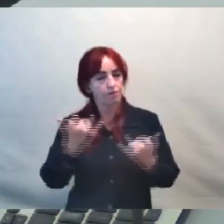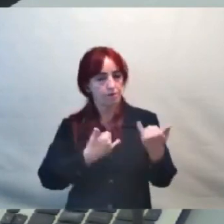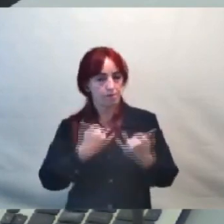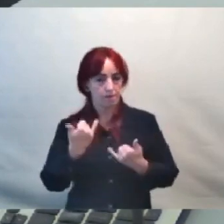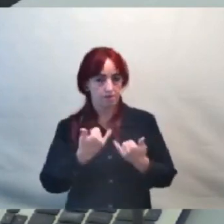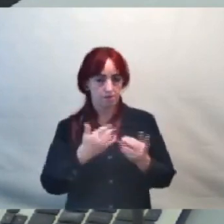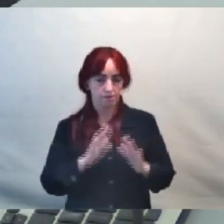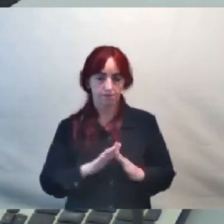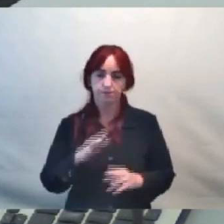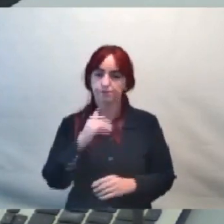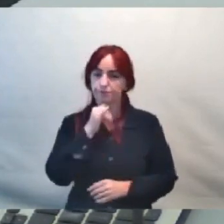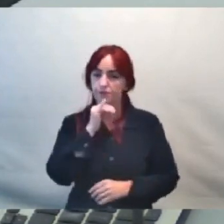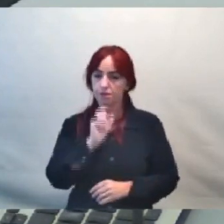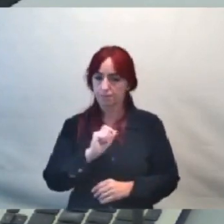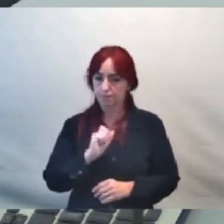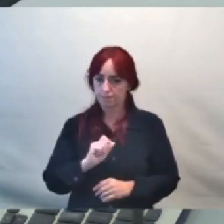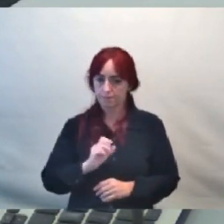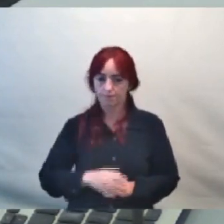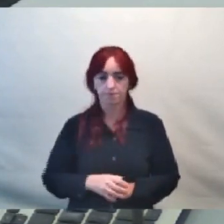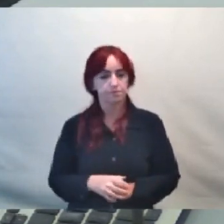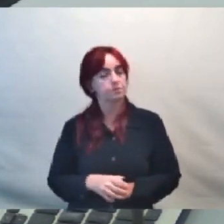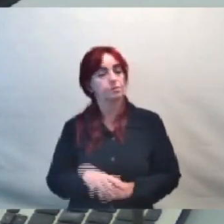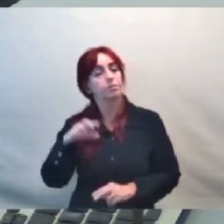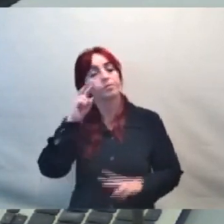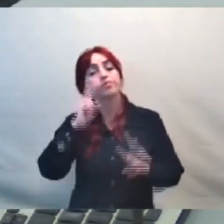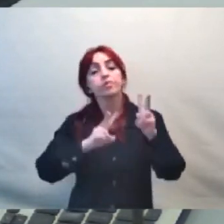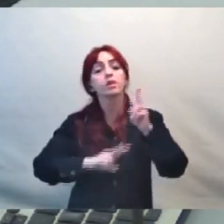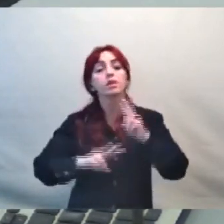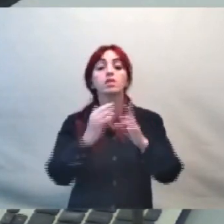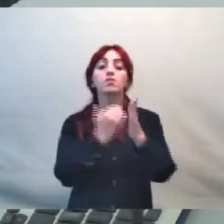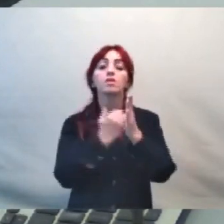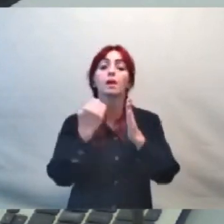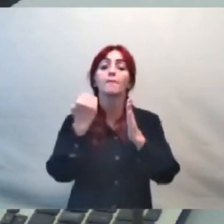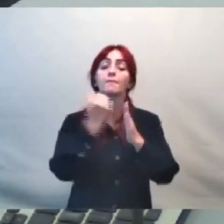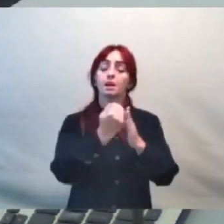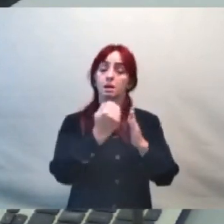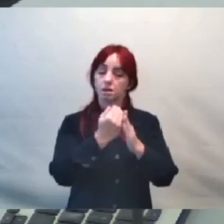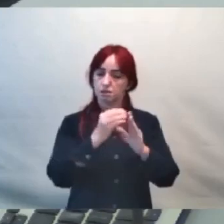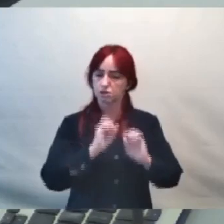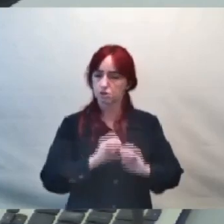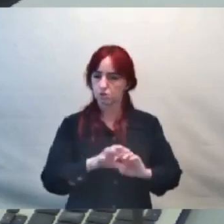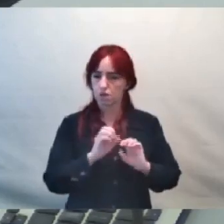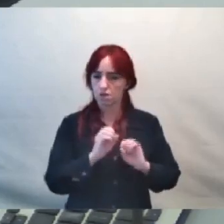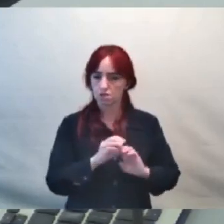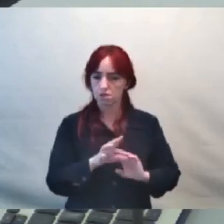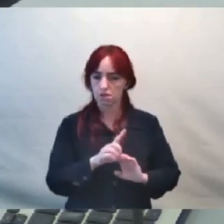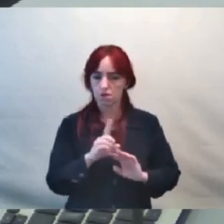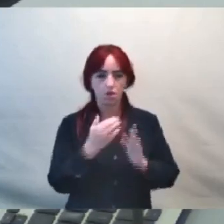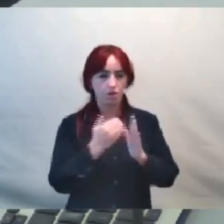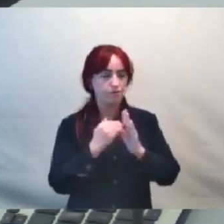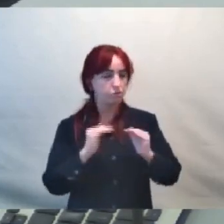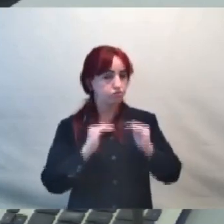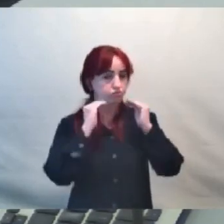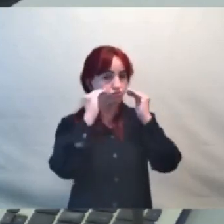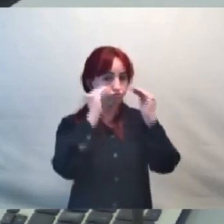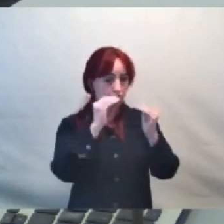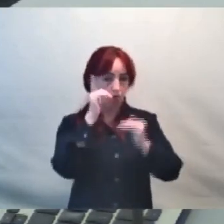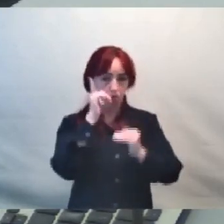exemplo, deu para ver que as metas de educação elas não foram plenamente alcançadas,